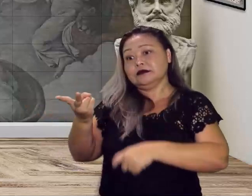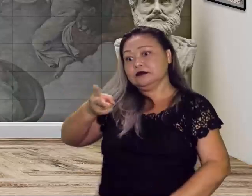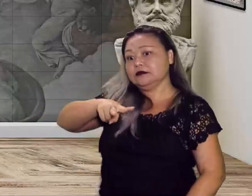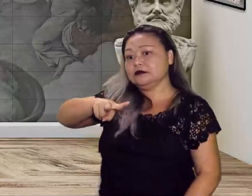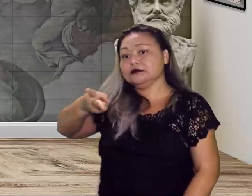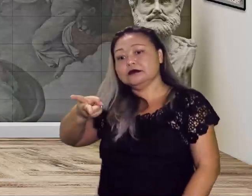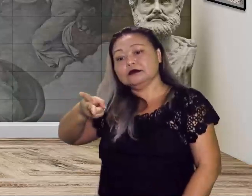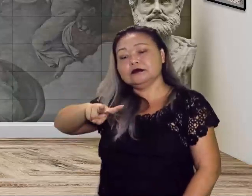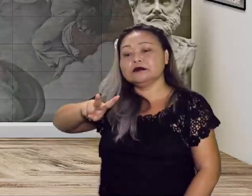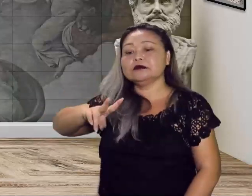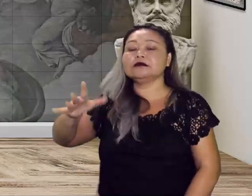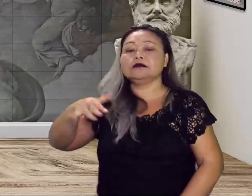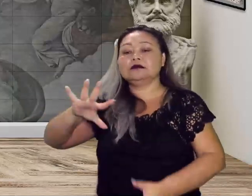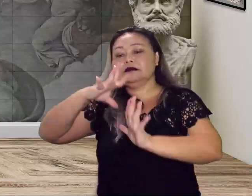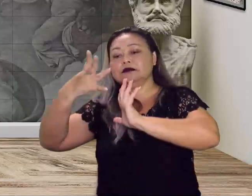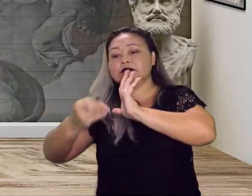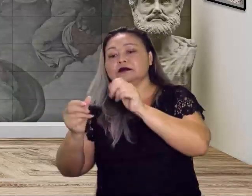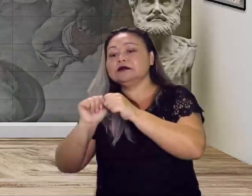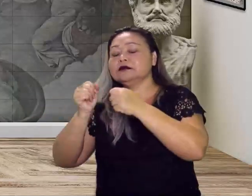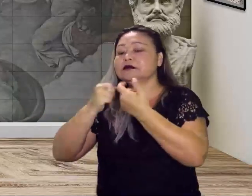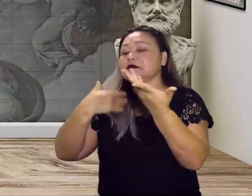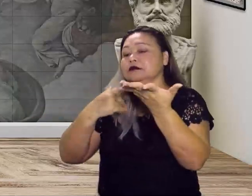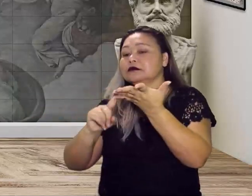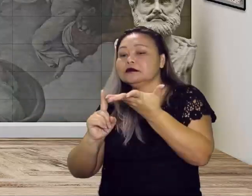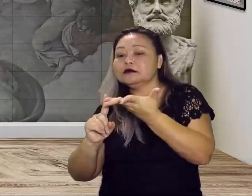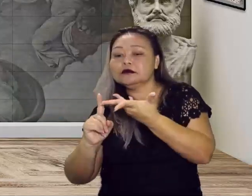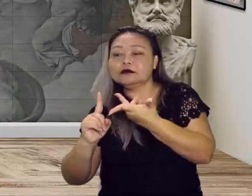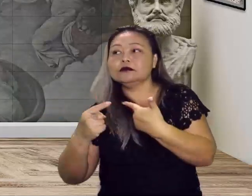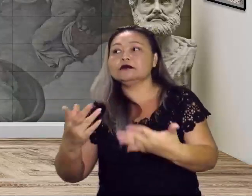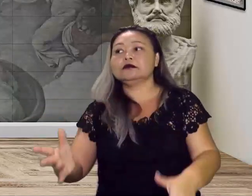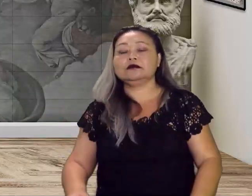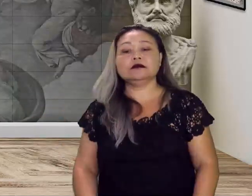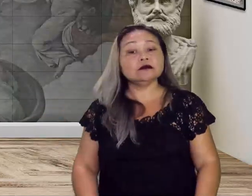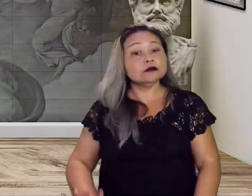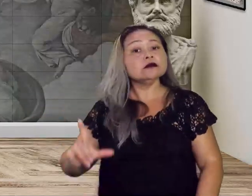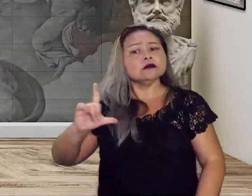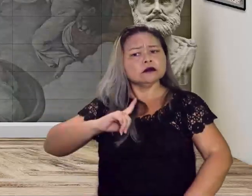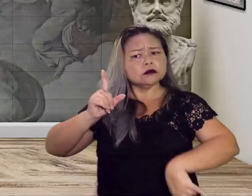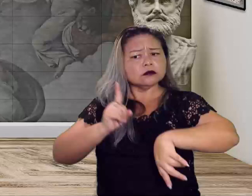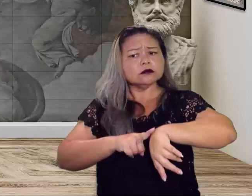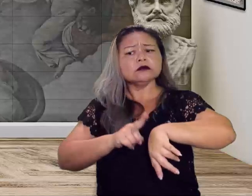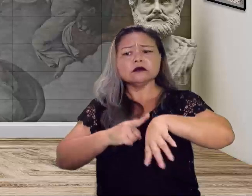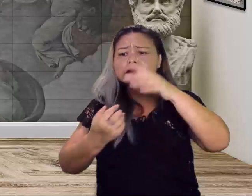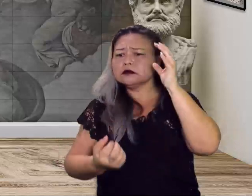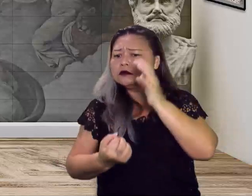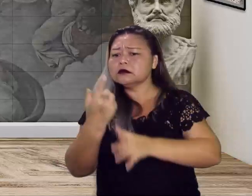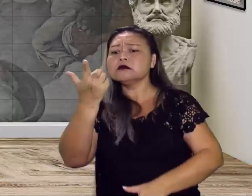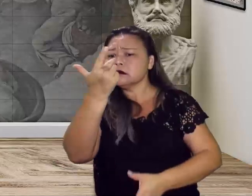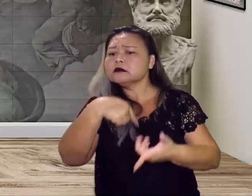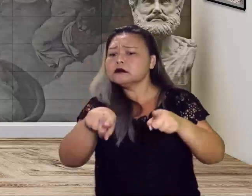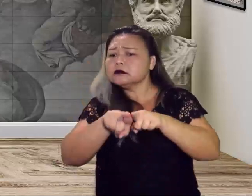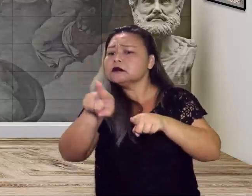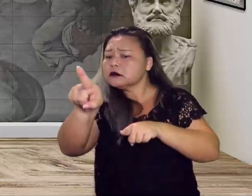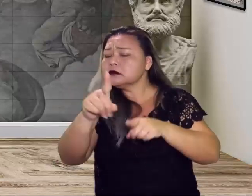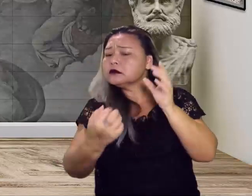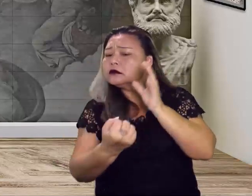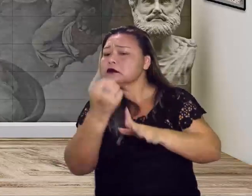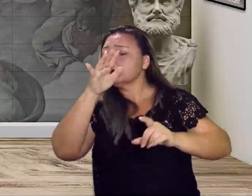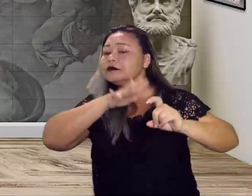No âmbito amazônico, cultural, folclore, etc. A todo momento estamos criando. Vocês podem criar uma